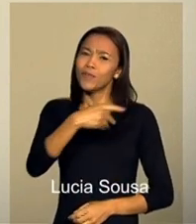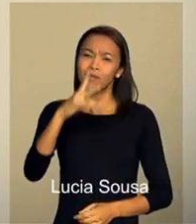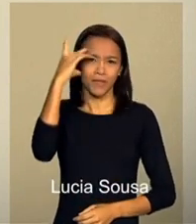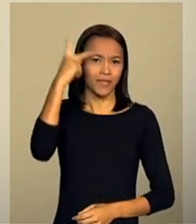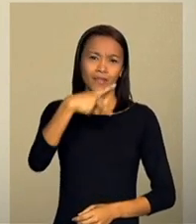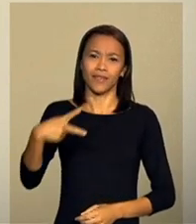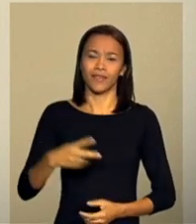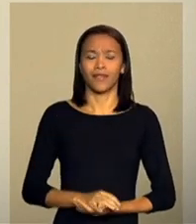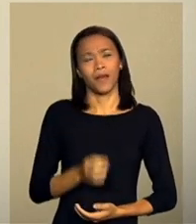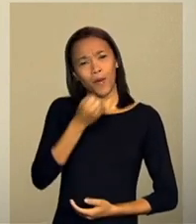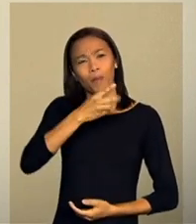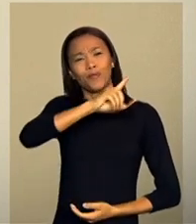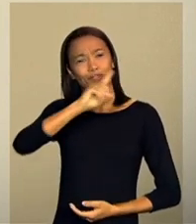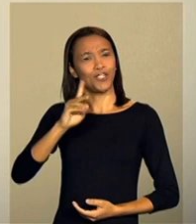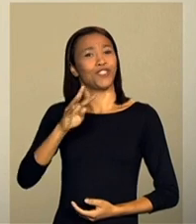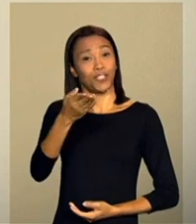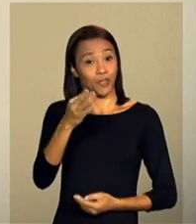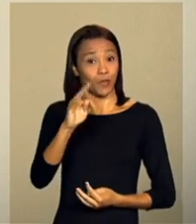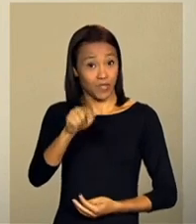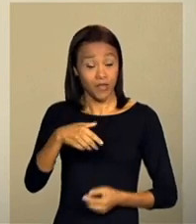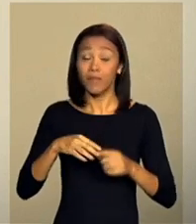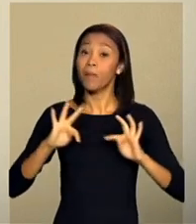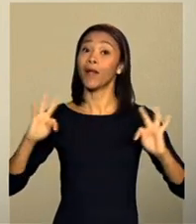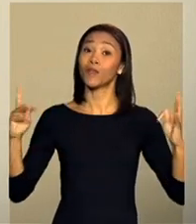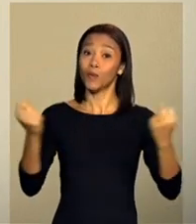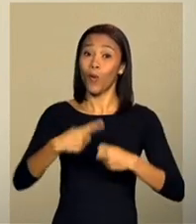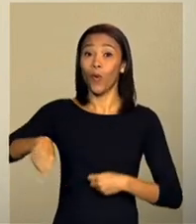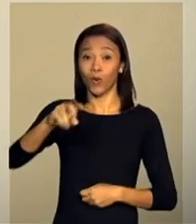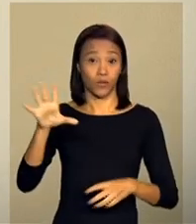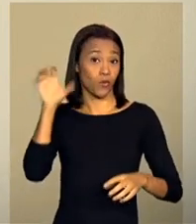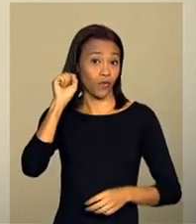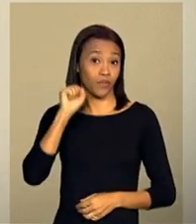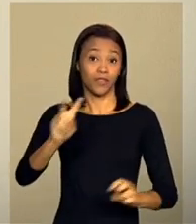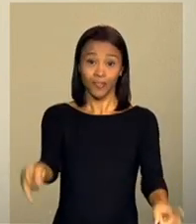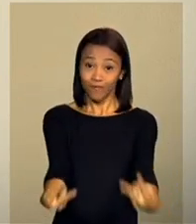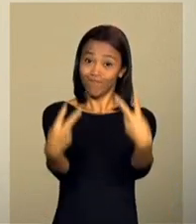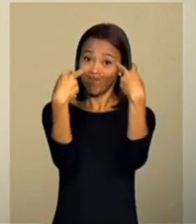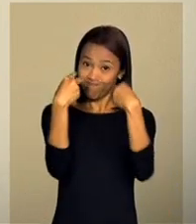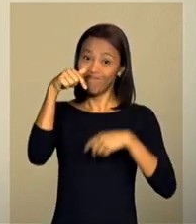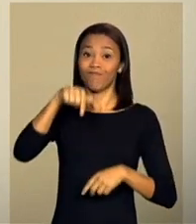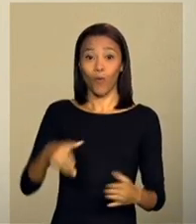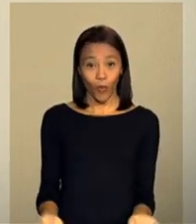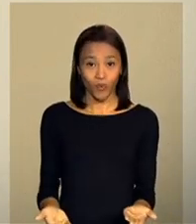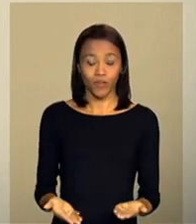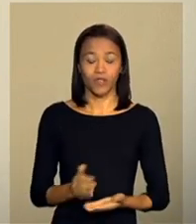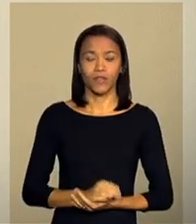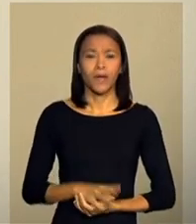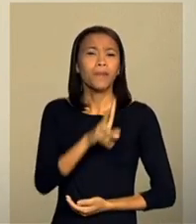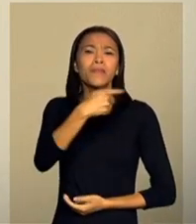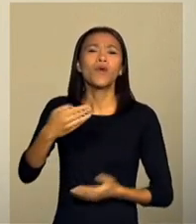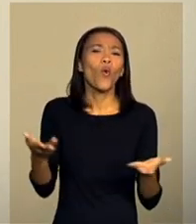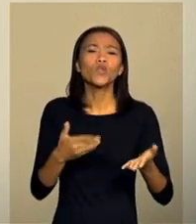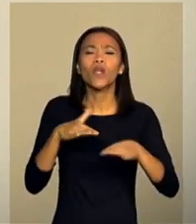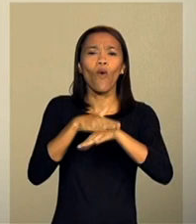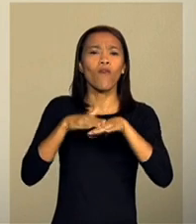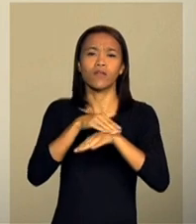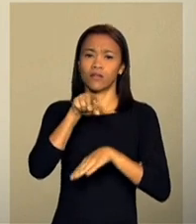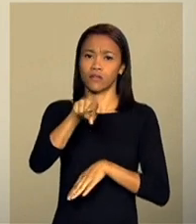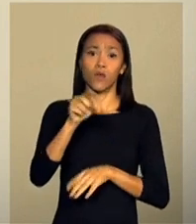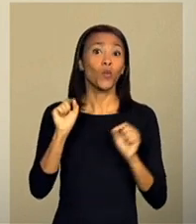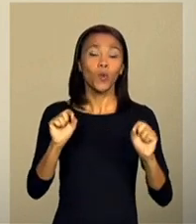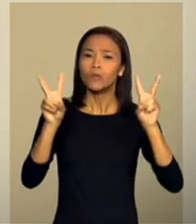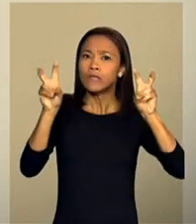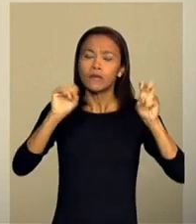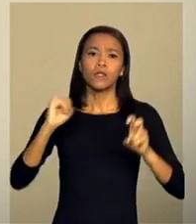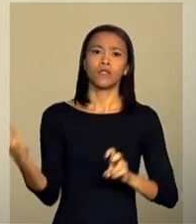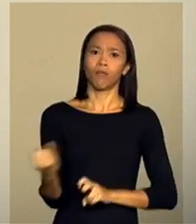presidenta Bom dia Luciano e Bom dia para todos os ouvintes que nos acompanham hoje presidenta Hoje eu queria conversar com a senhora sobre